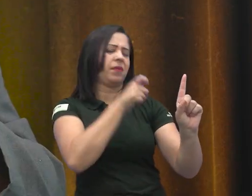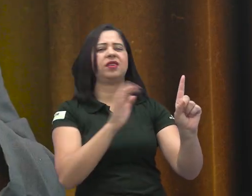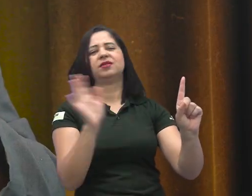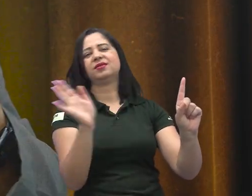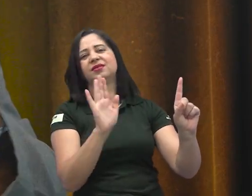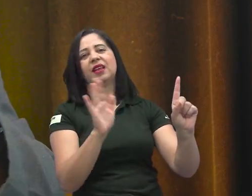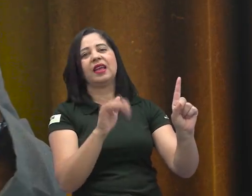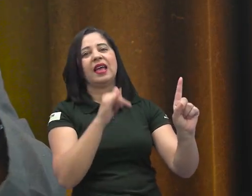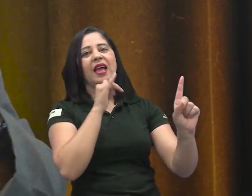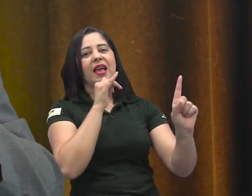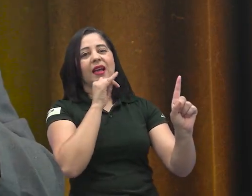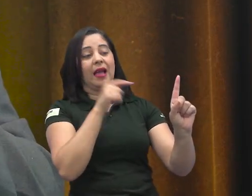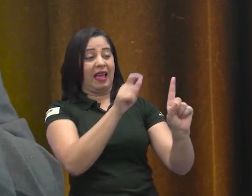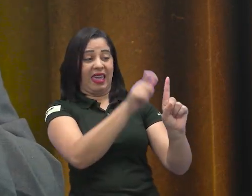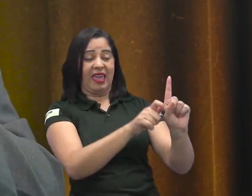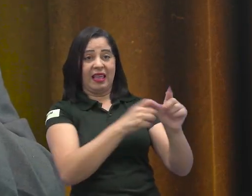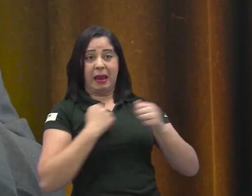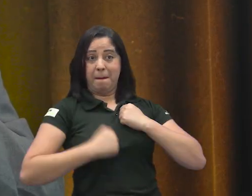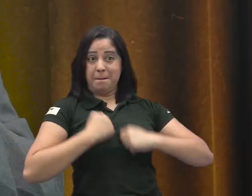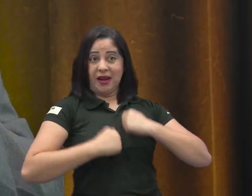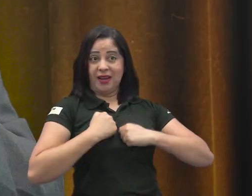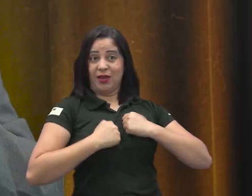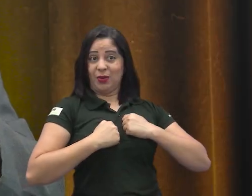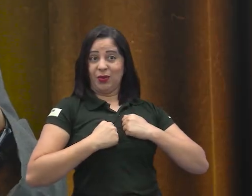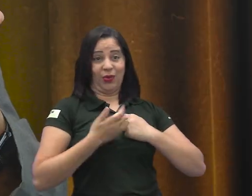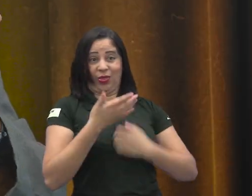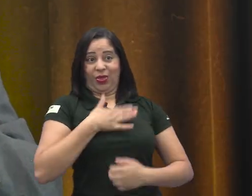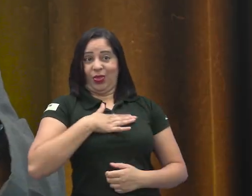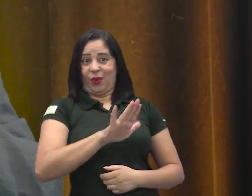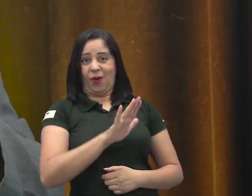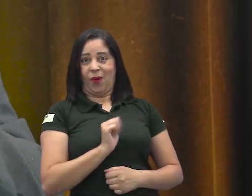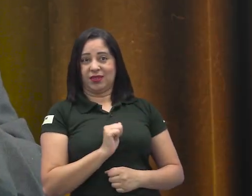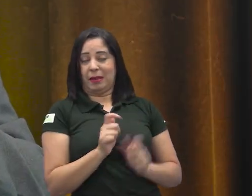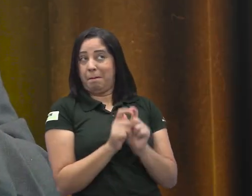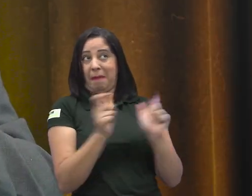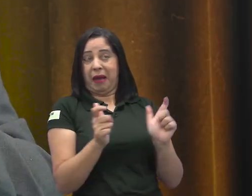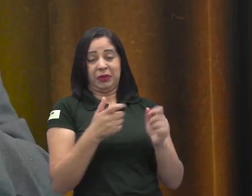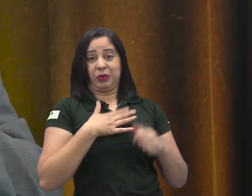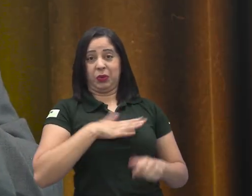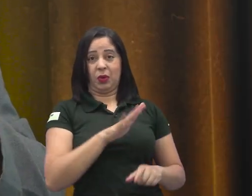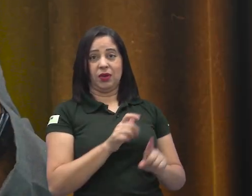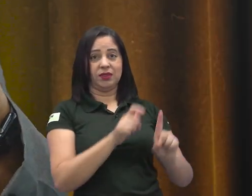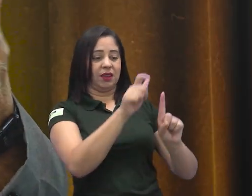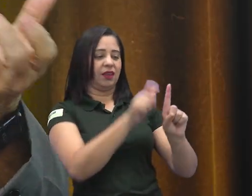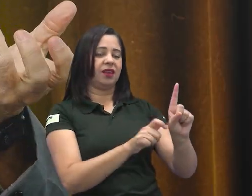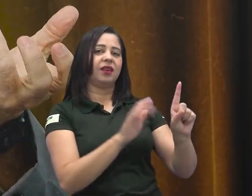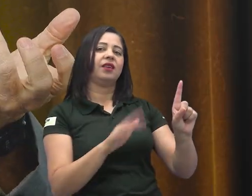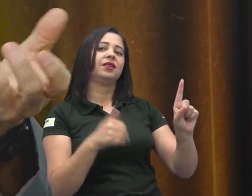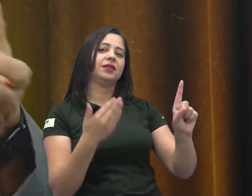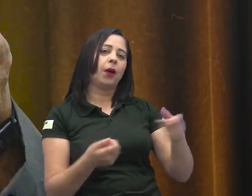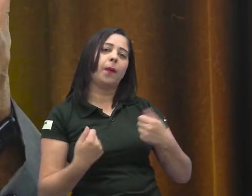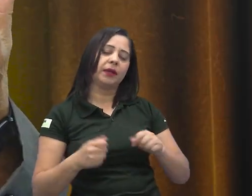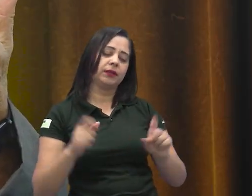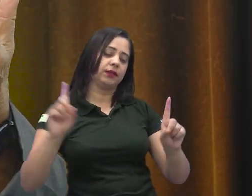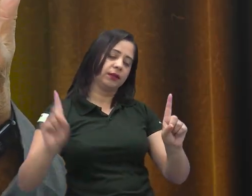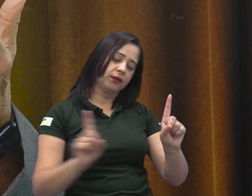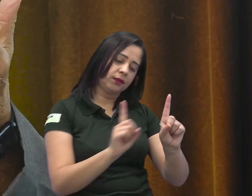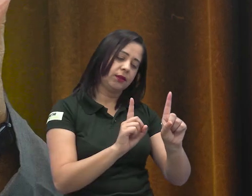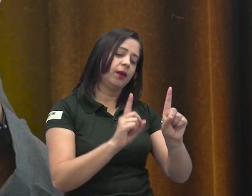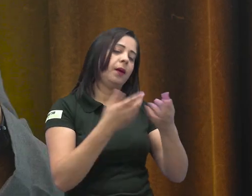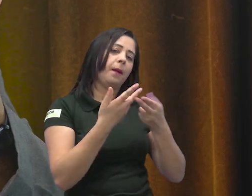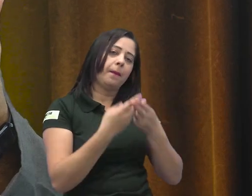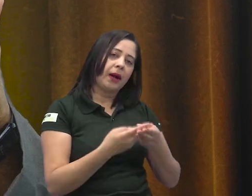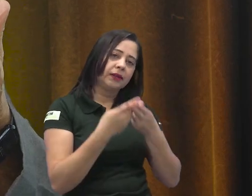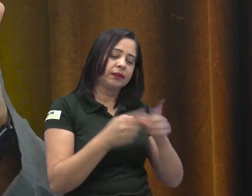nunca... tomar banho para eles é uma coisa complicadíssima. A maioria deles não gosta de tomar banho. Então ali você tem que ter